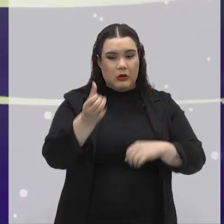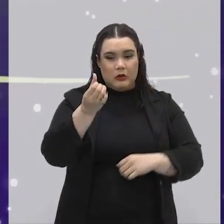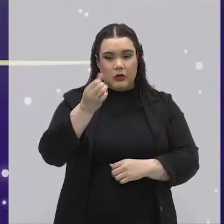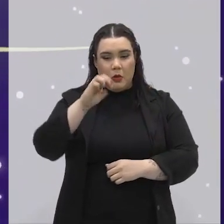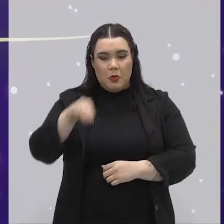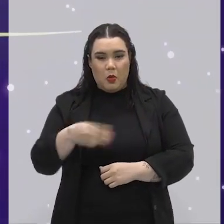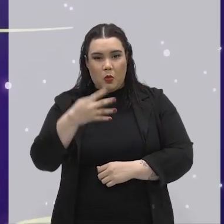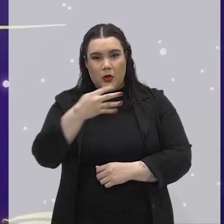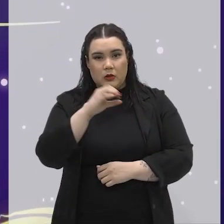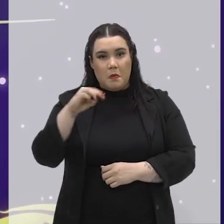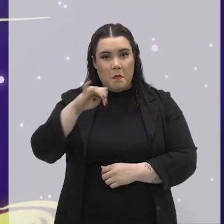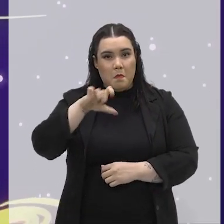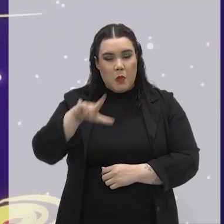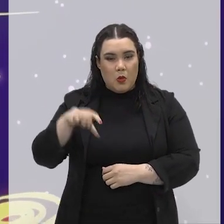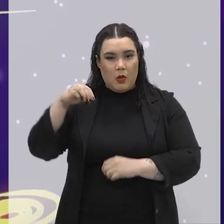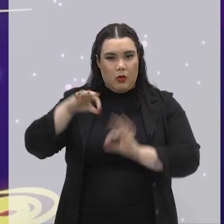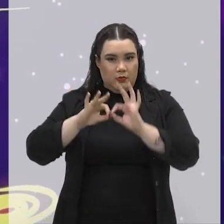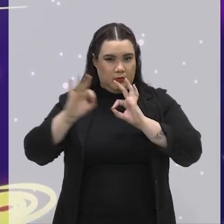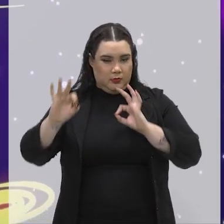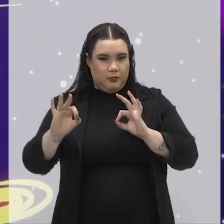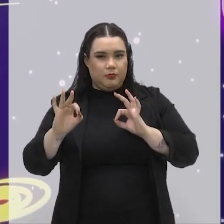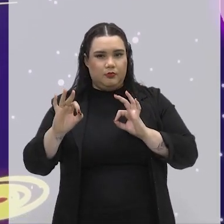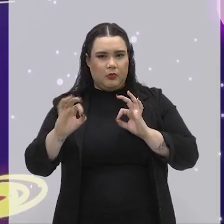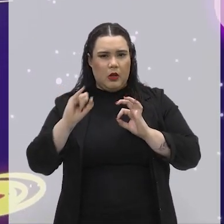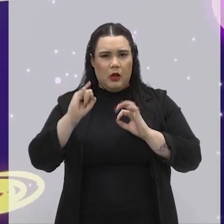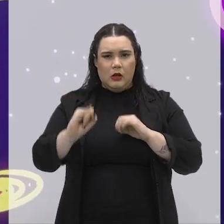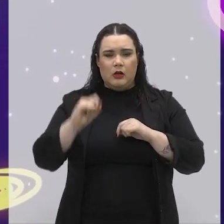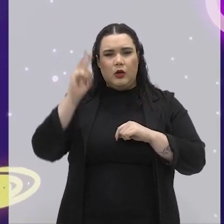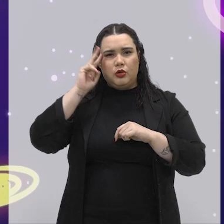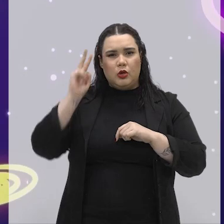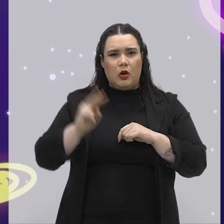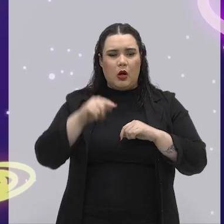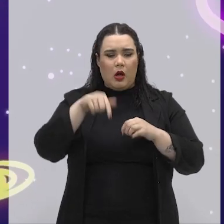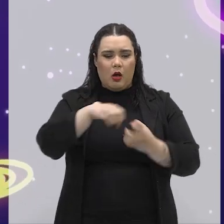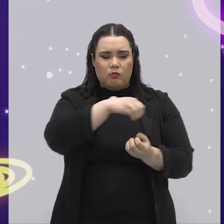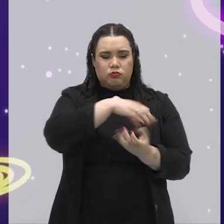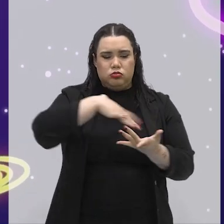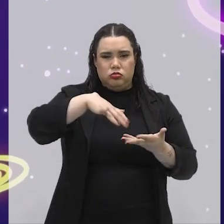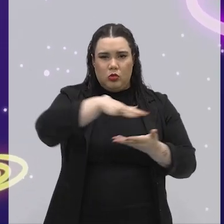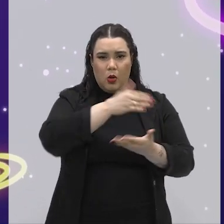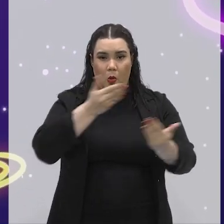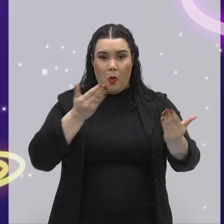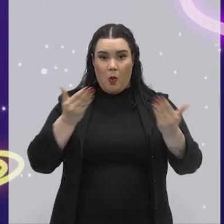universo fosse comparada ao tamanho do Rio Amazonas, então o início de tudo